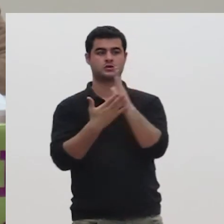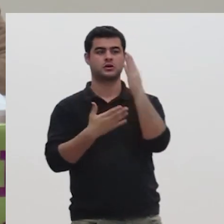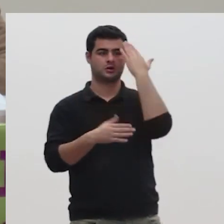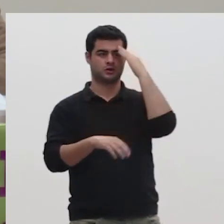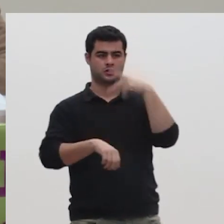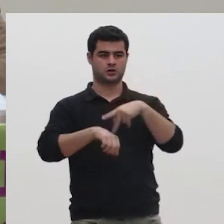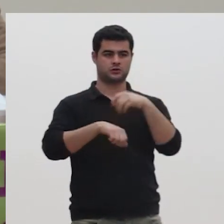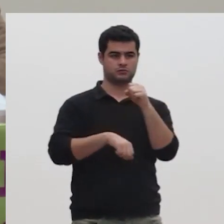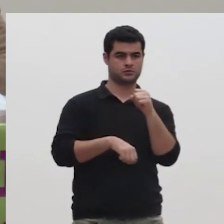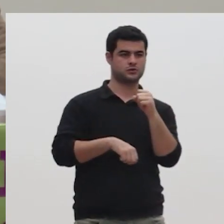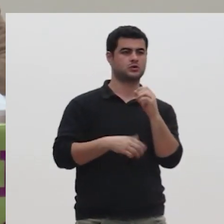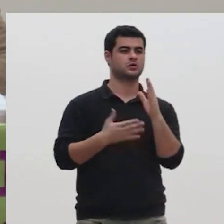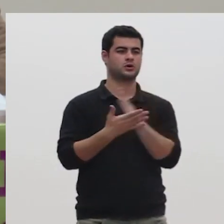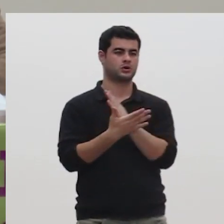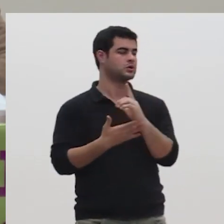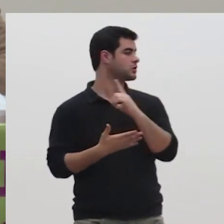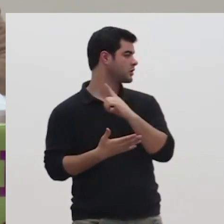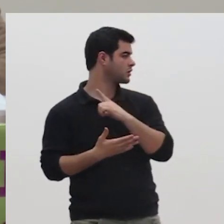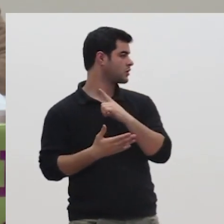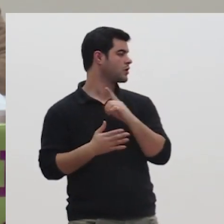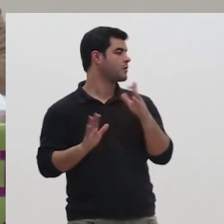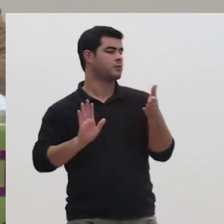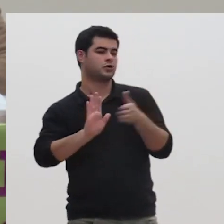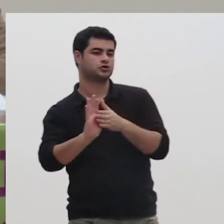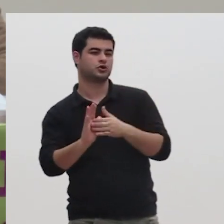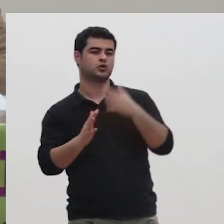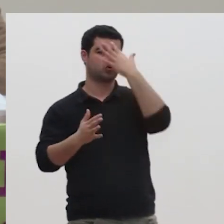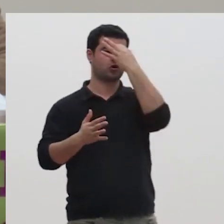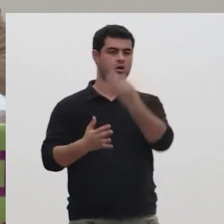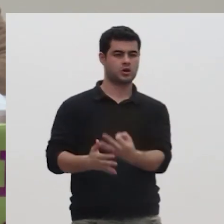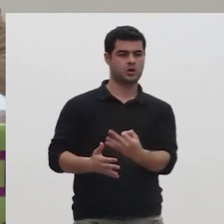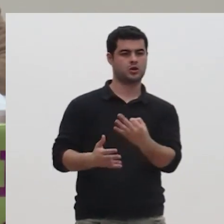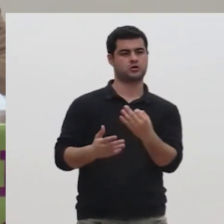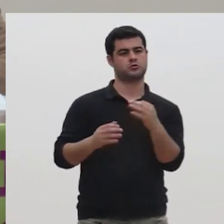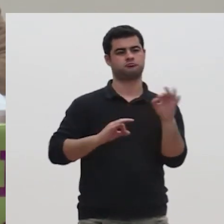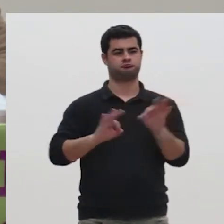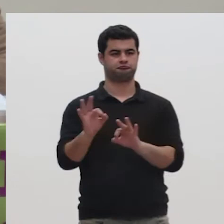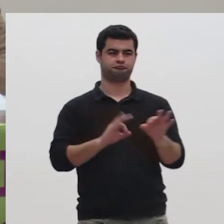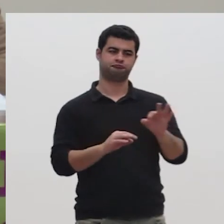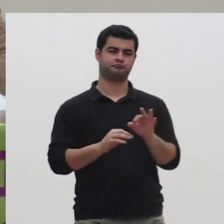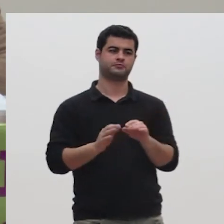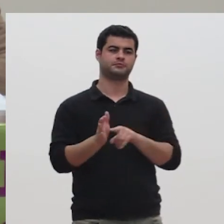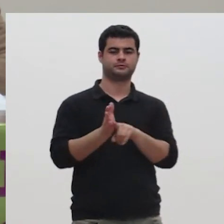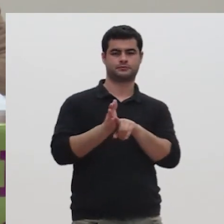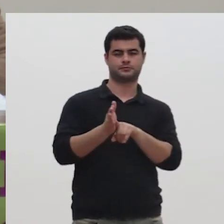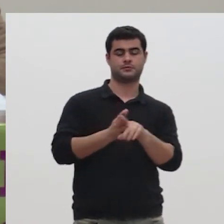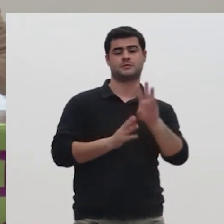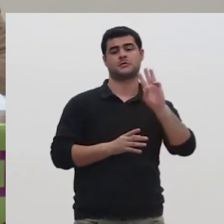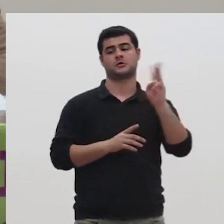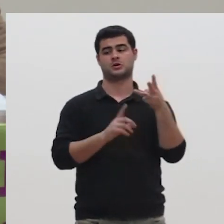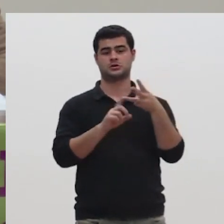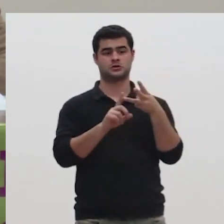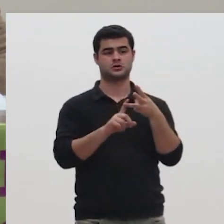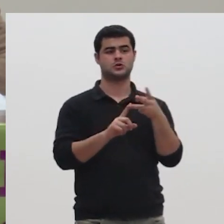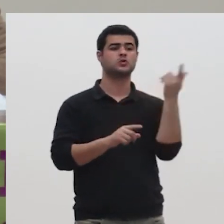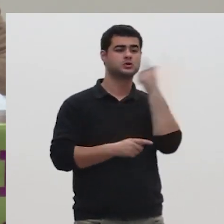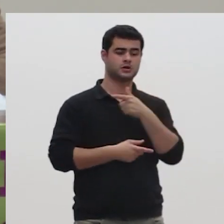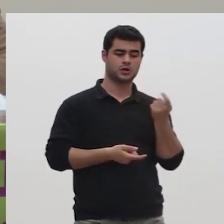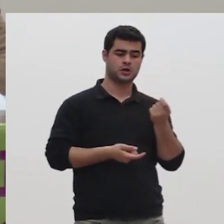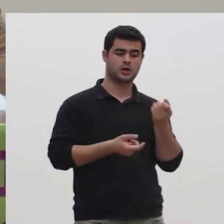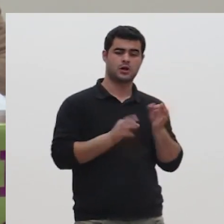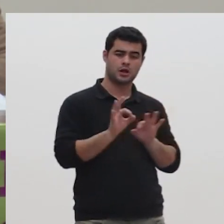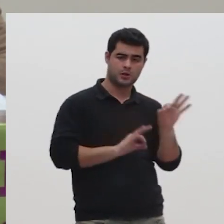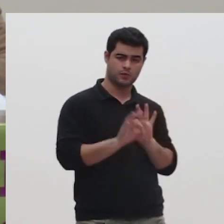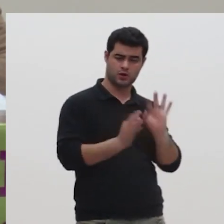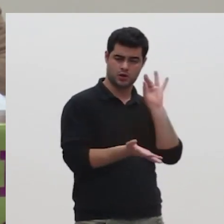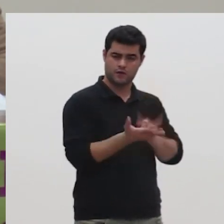o corpo docente certo, para que tenha um projeto coerente, áreas de concentração, linhas de pesquisa. E terceiro, elaborar efetivamente